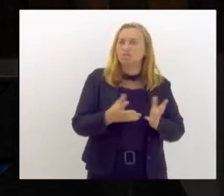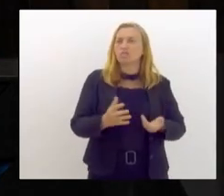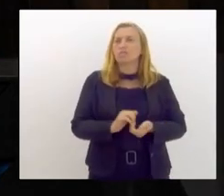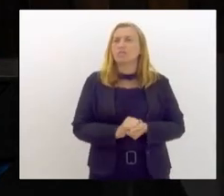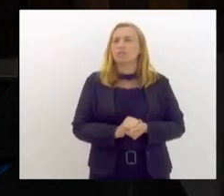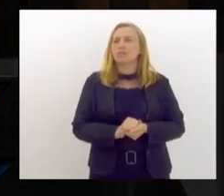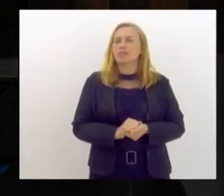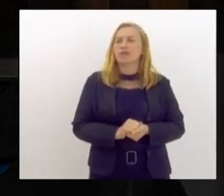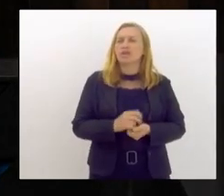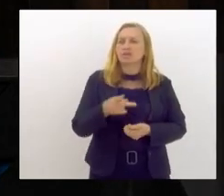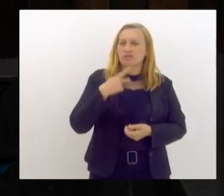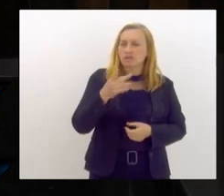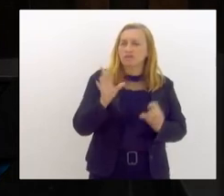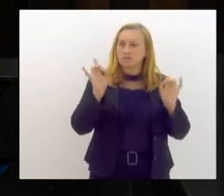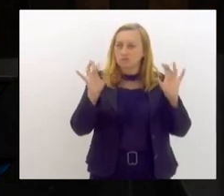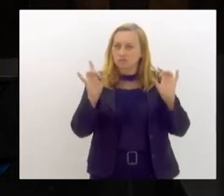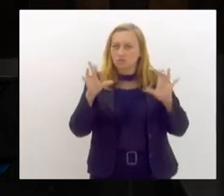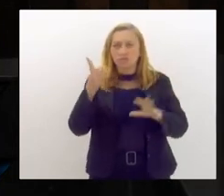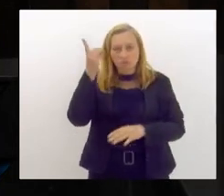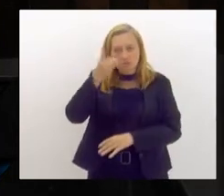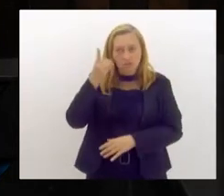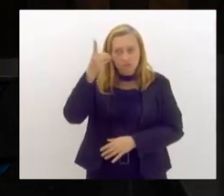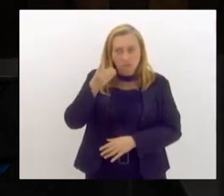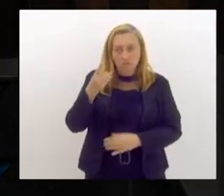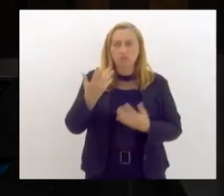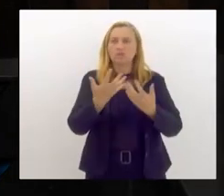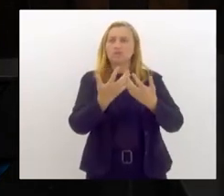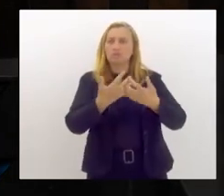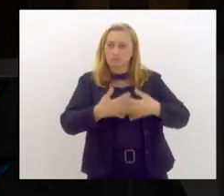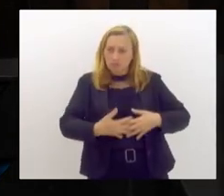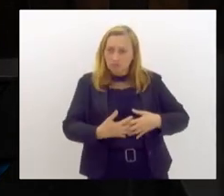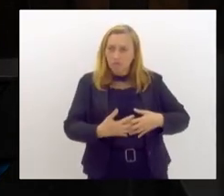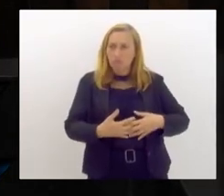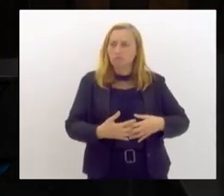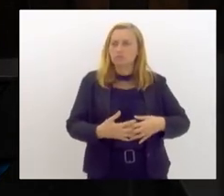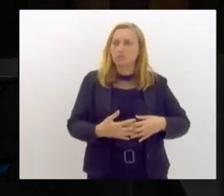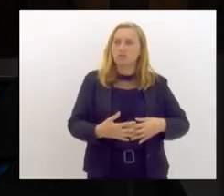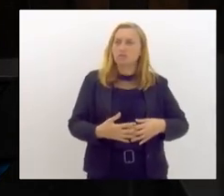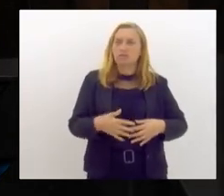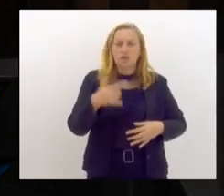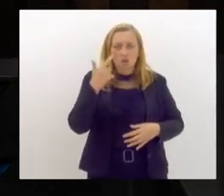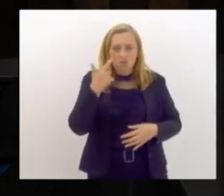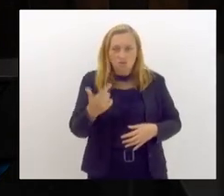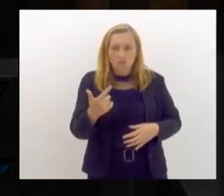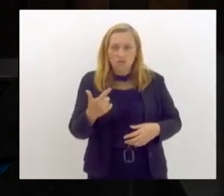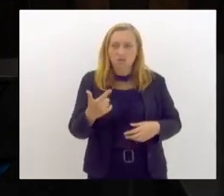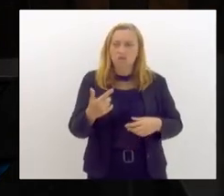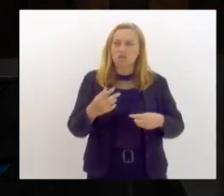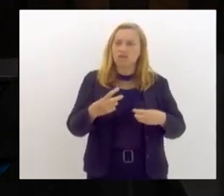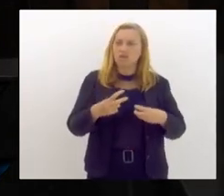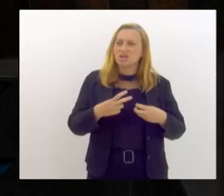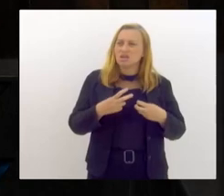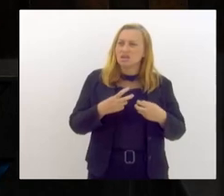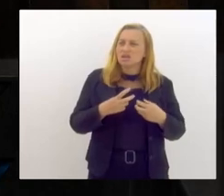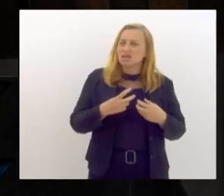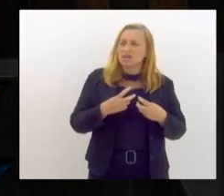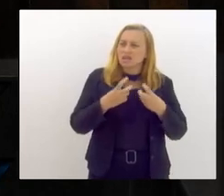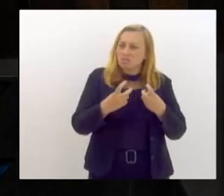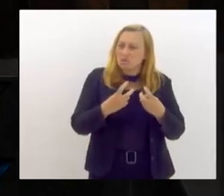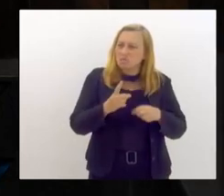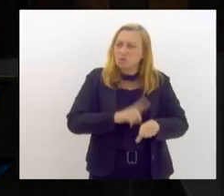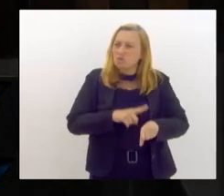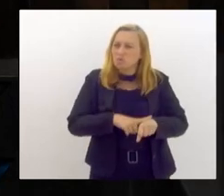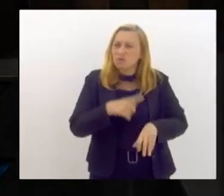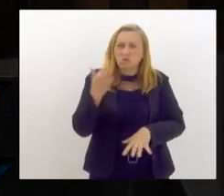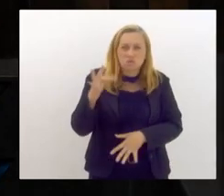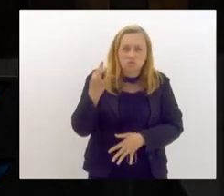menção especial a um deputado petropolitano que eu vi sendo aclamado, mesmo no momento de dor, pela população de Petrópolis, que é o